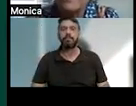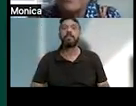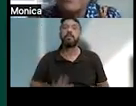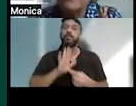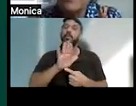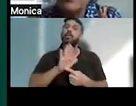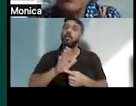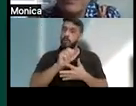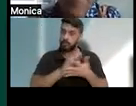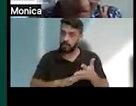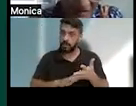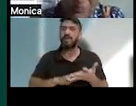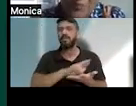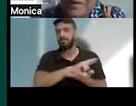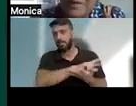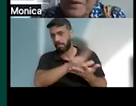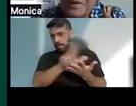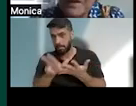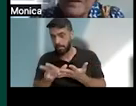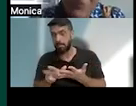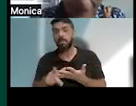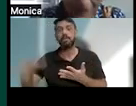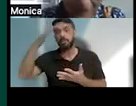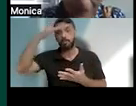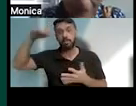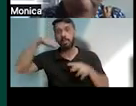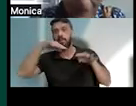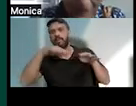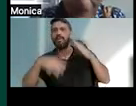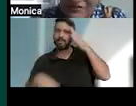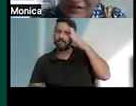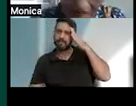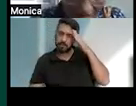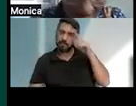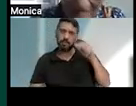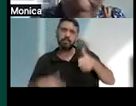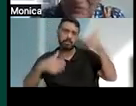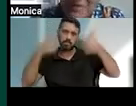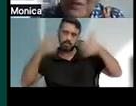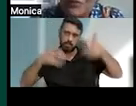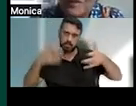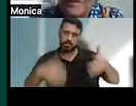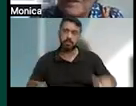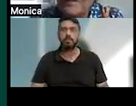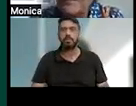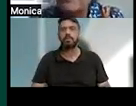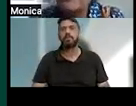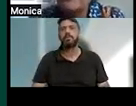atividades para mostrar para o público. E a gente vai adaptando as nossas atividades dependendo do